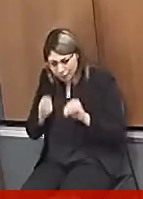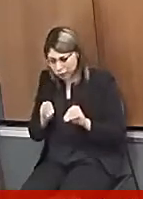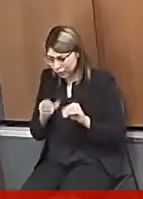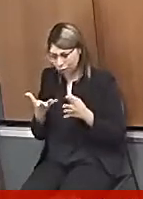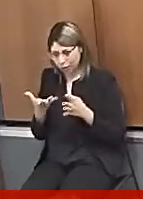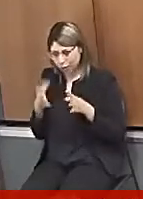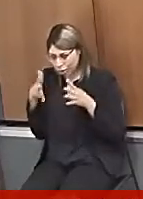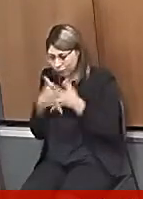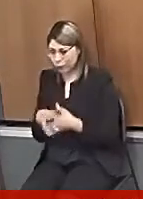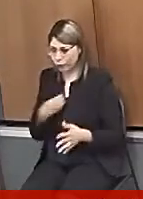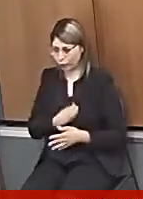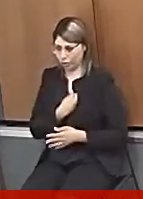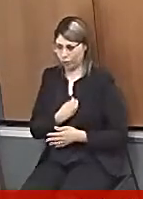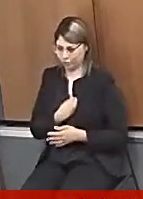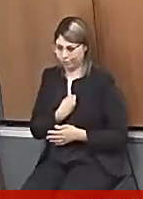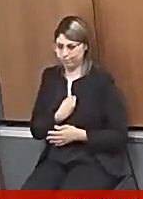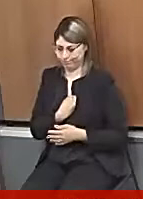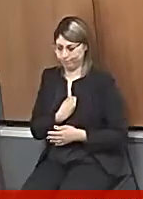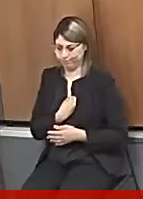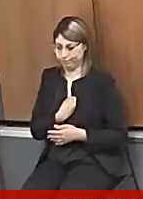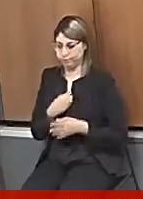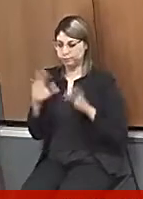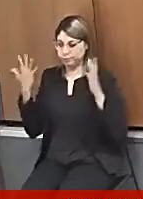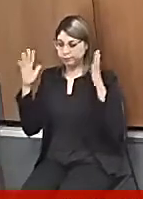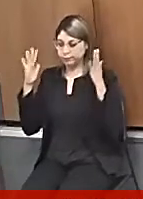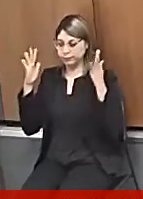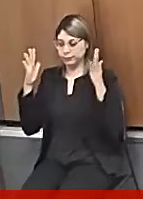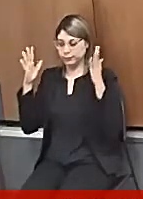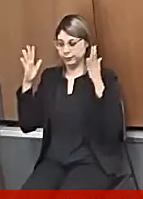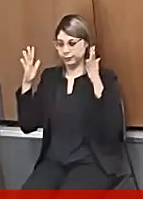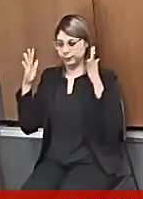vidas então